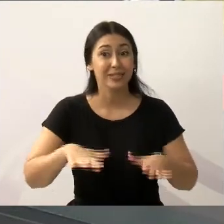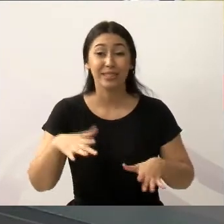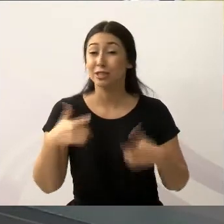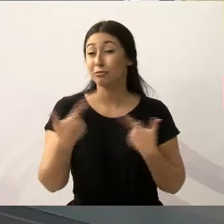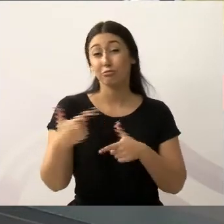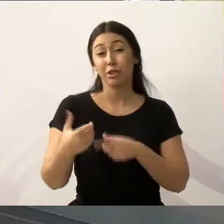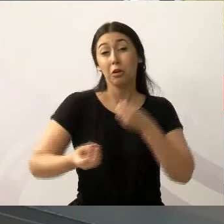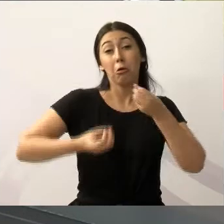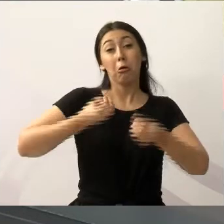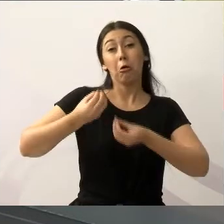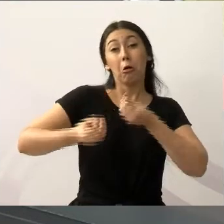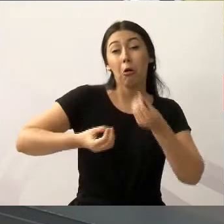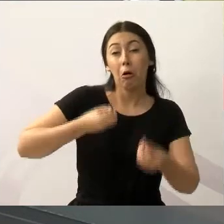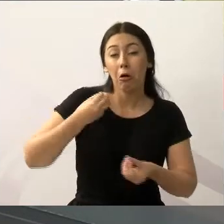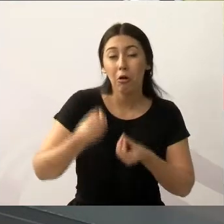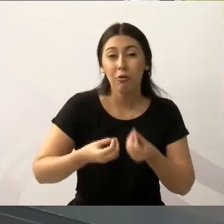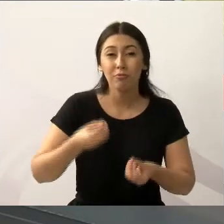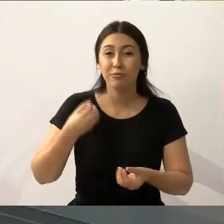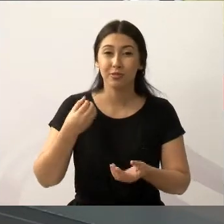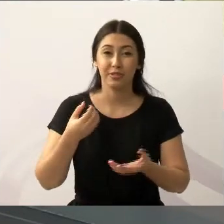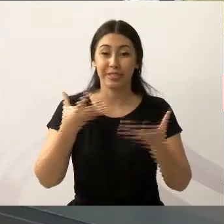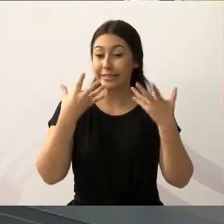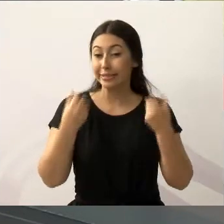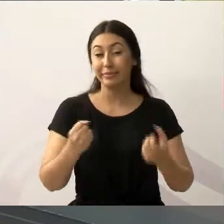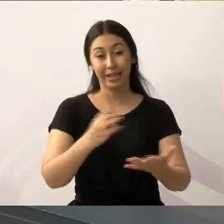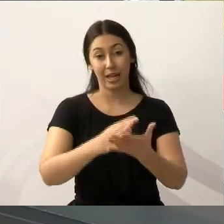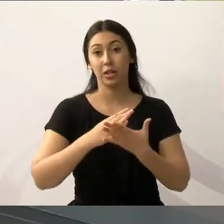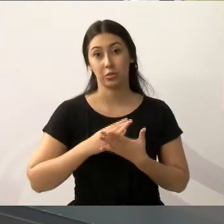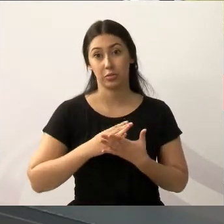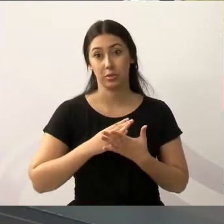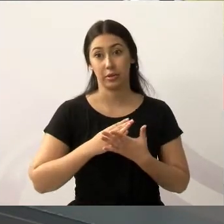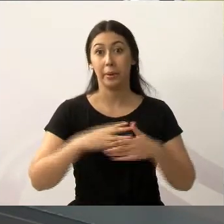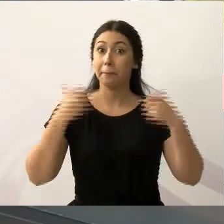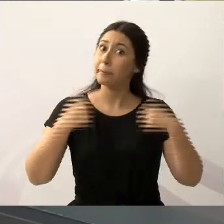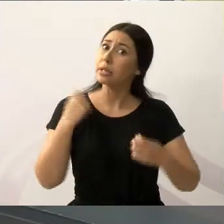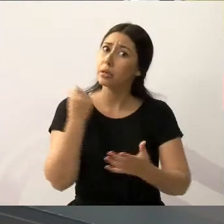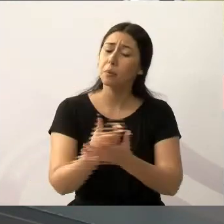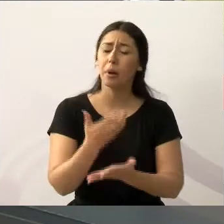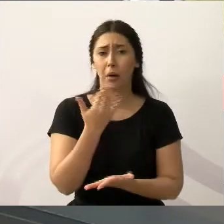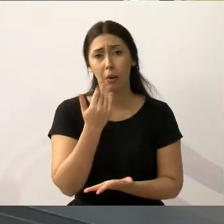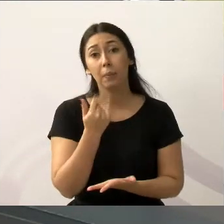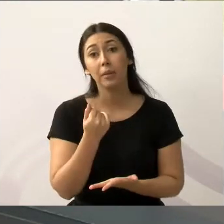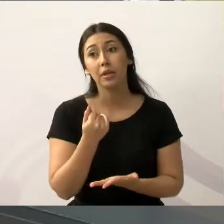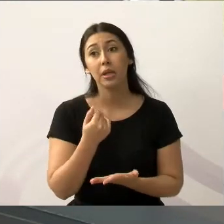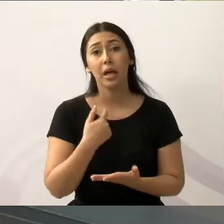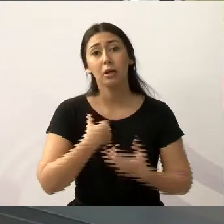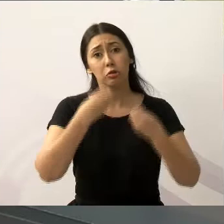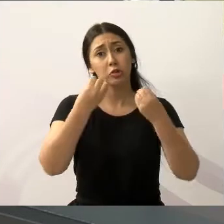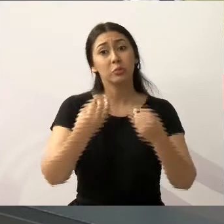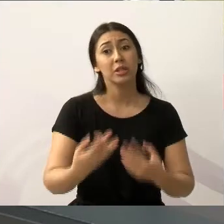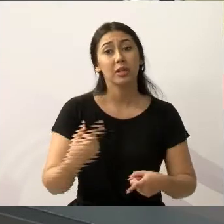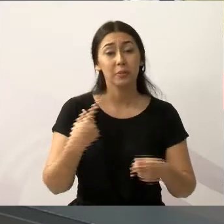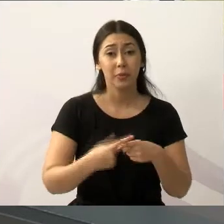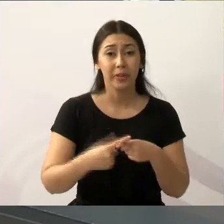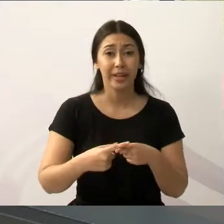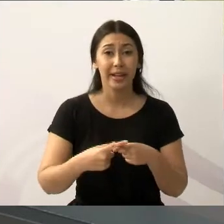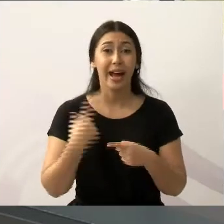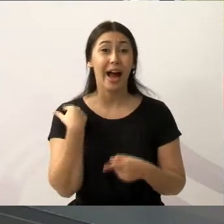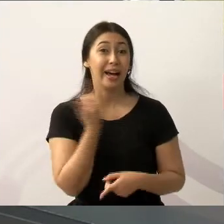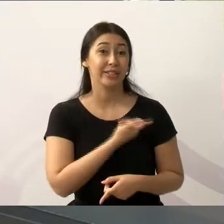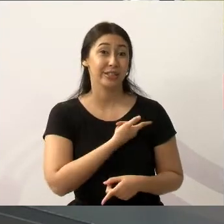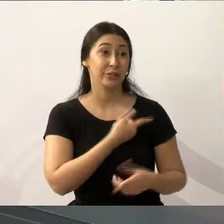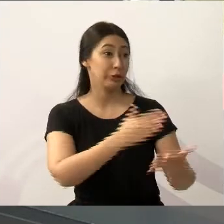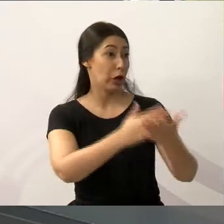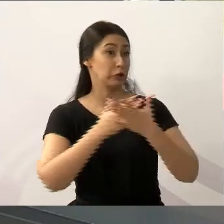para comprovar essa situação, e nós estamos falando de alimento. Então, assim, entendi. Essa justificativa é porque, como a gente não tem um recurso total